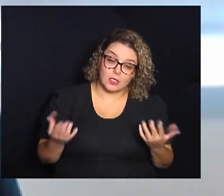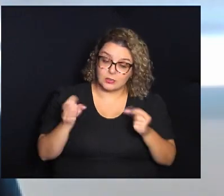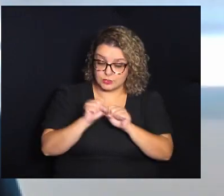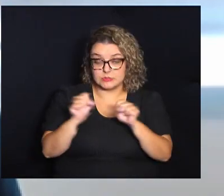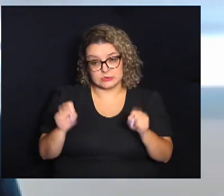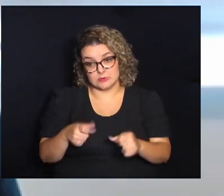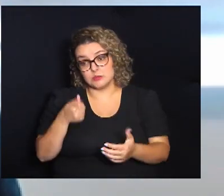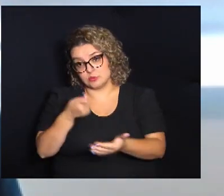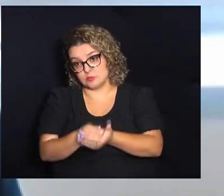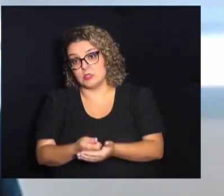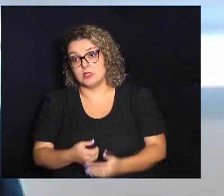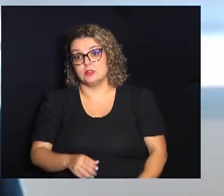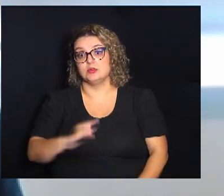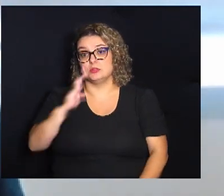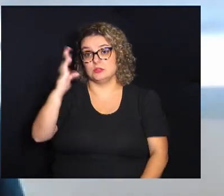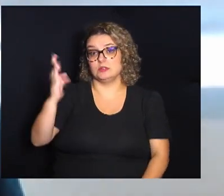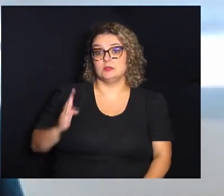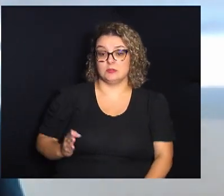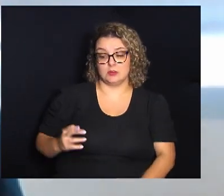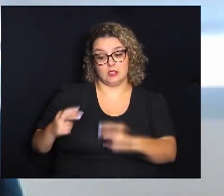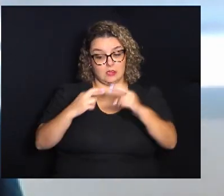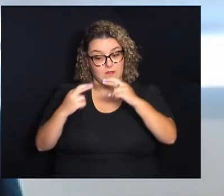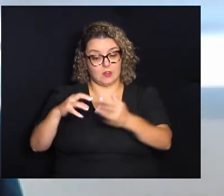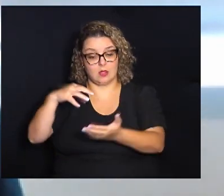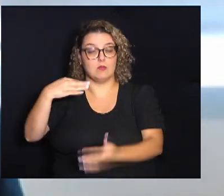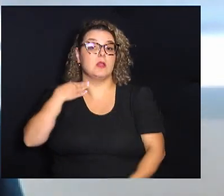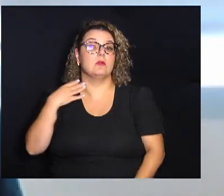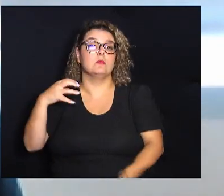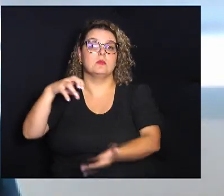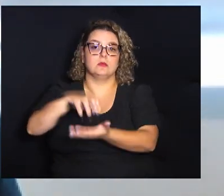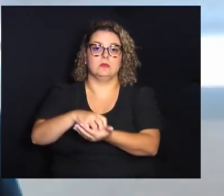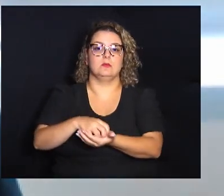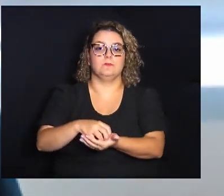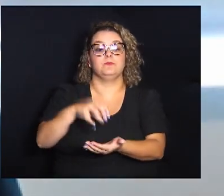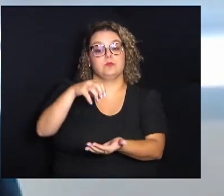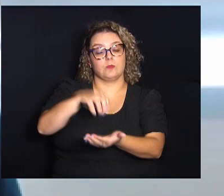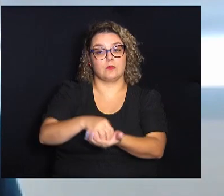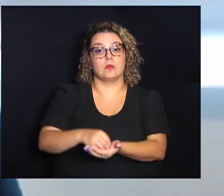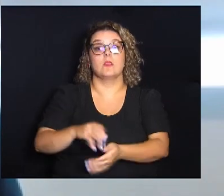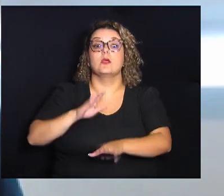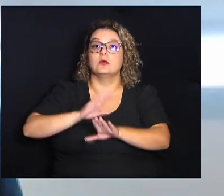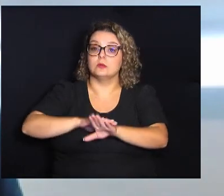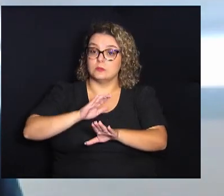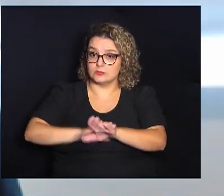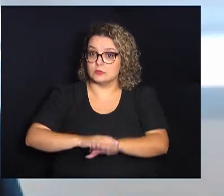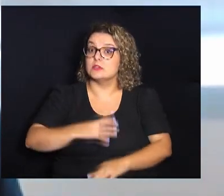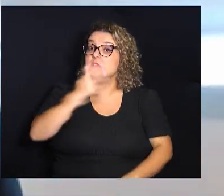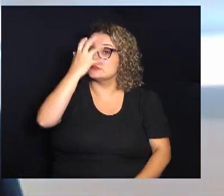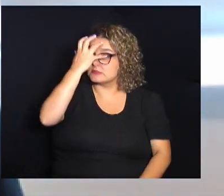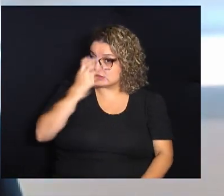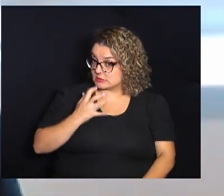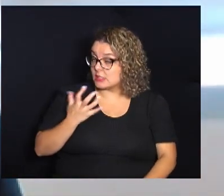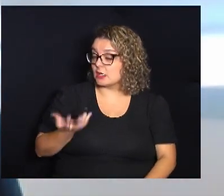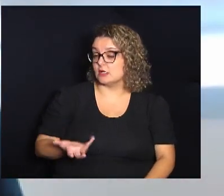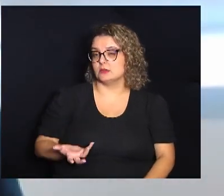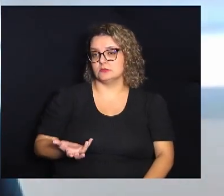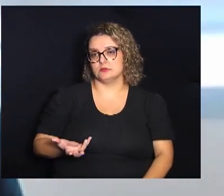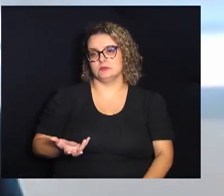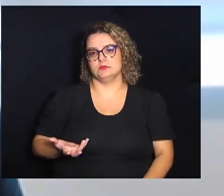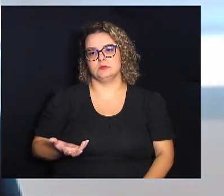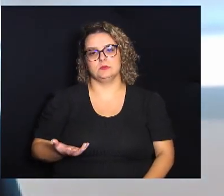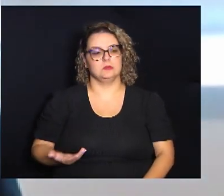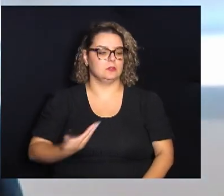pagamento brasileiro ele é fiscalizado pelo Banco Central, que é um órgão muito ativo, muito sério, né, que entra governo